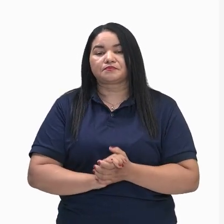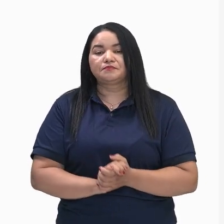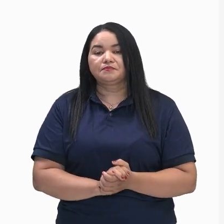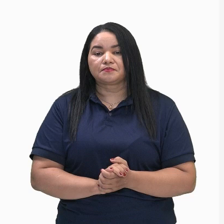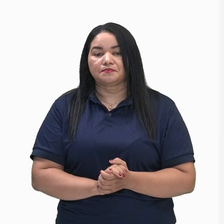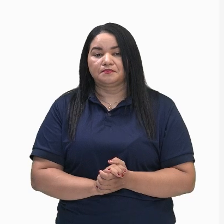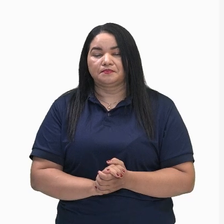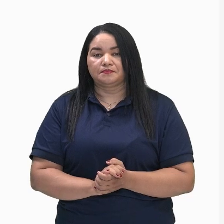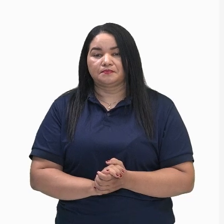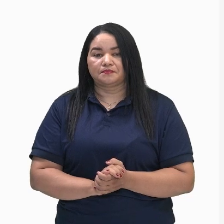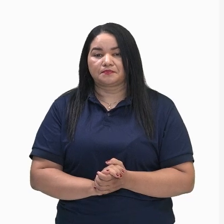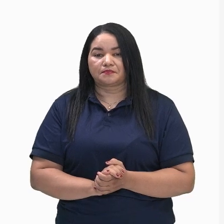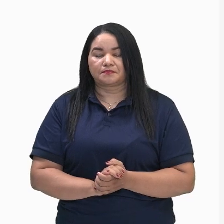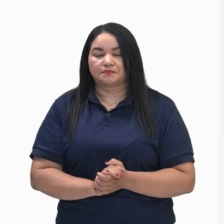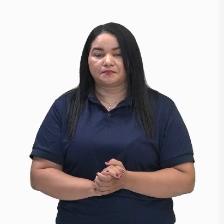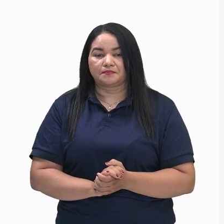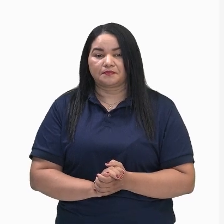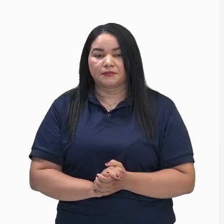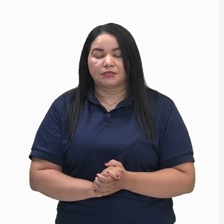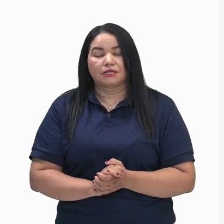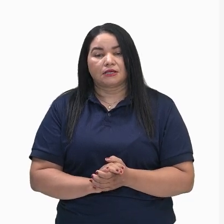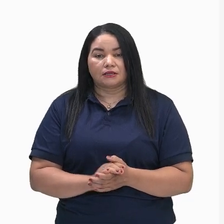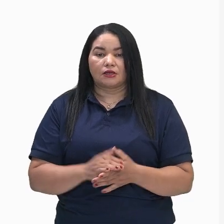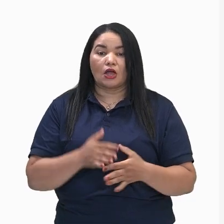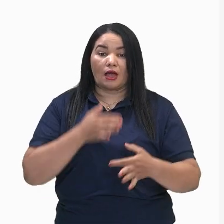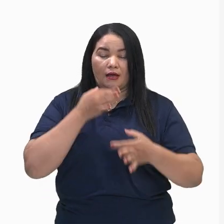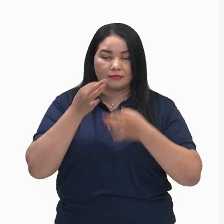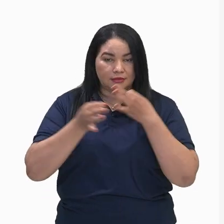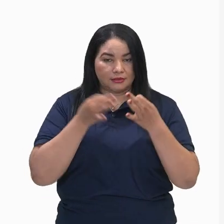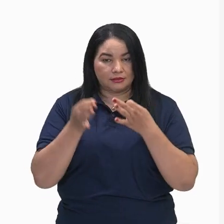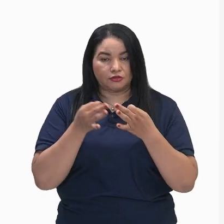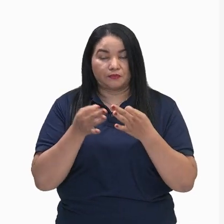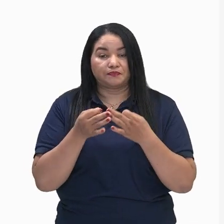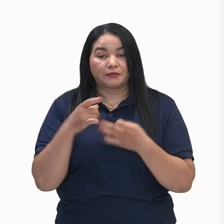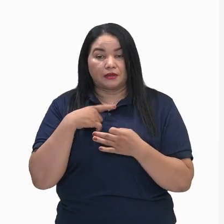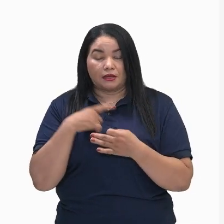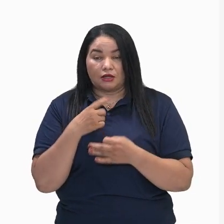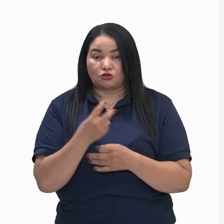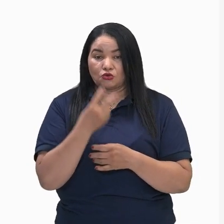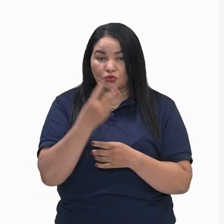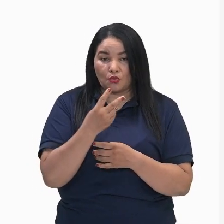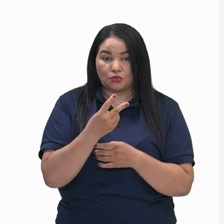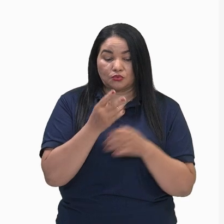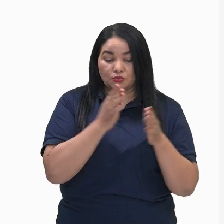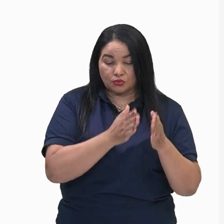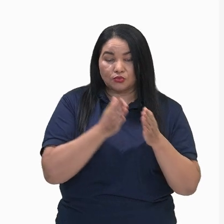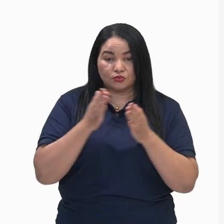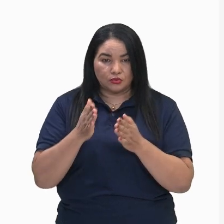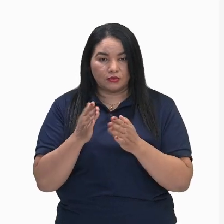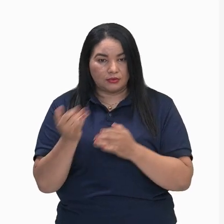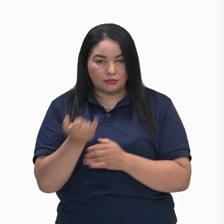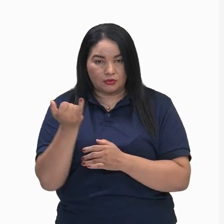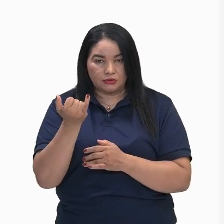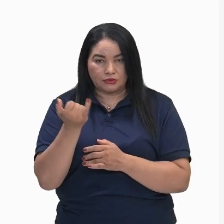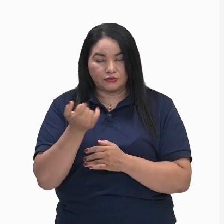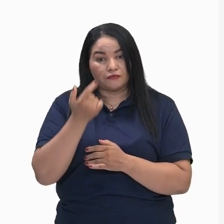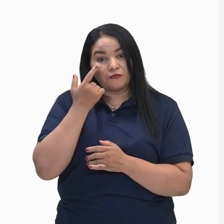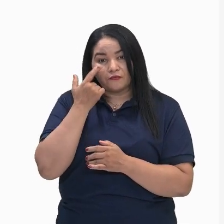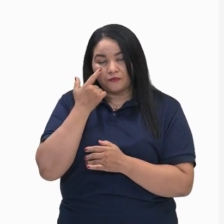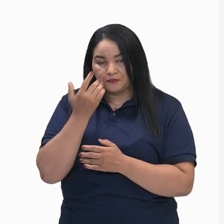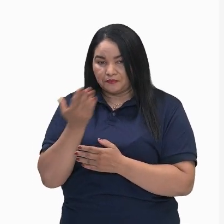defender. A argumentação, de modo geral, apresenta 2 momentos importantes. Quais seriam esses